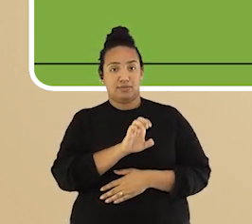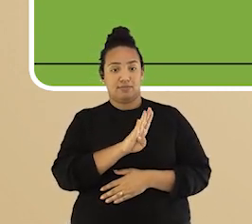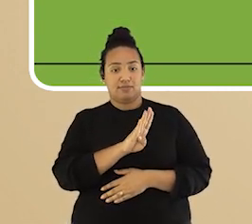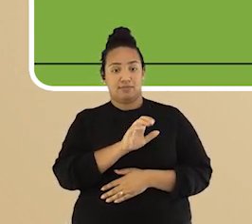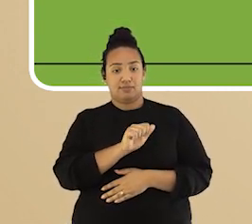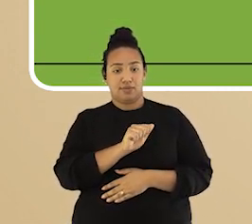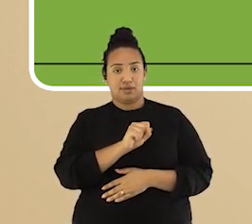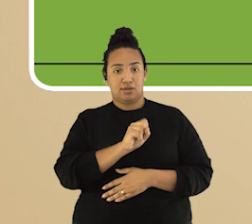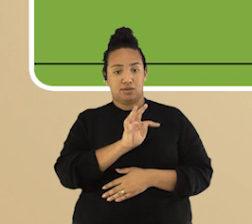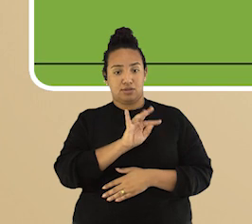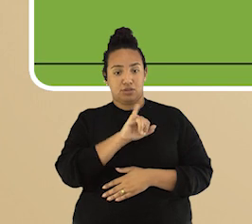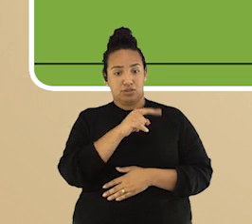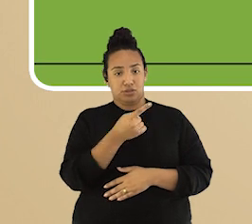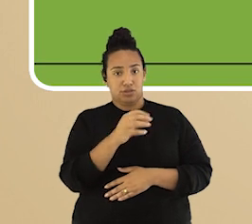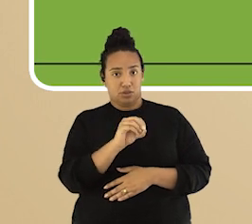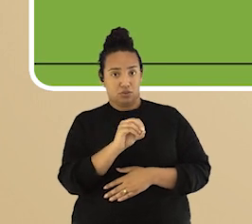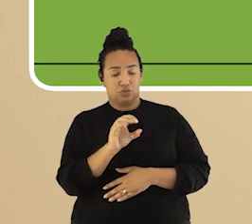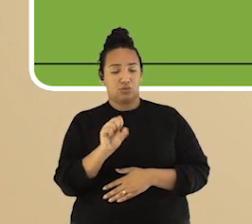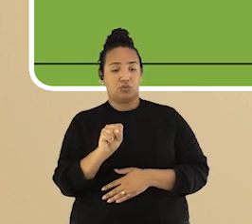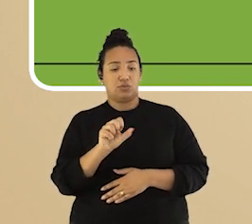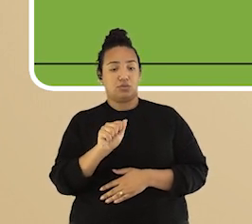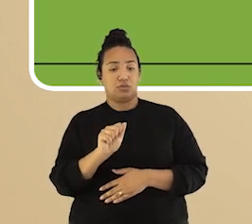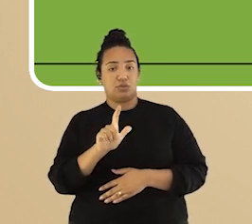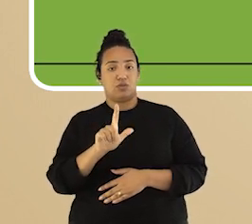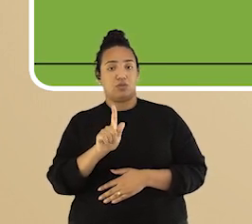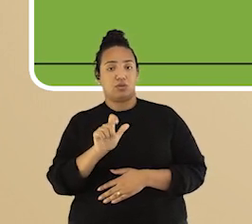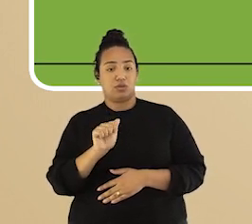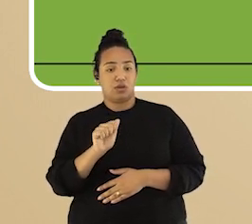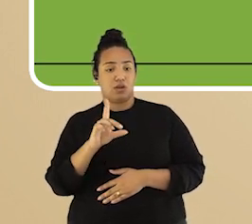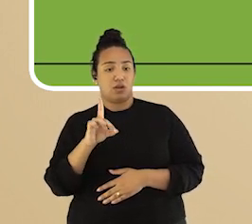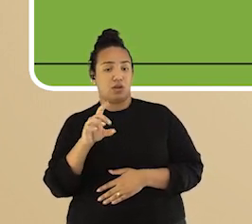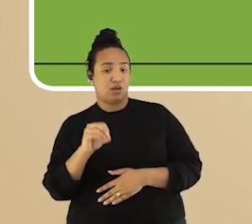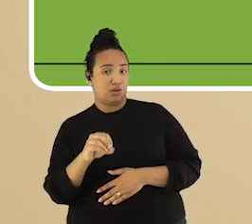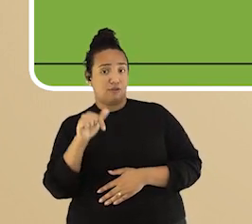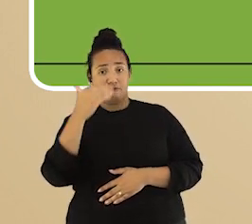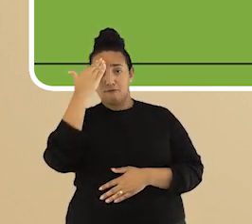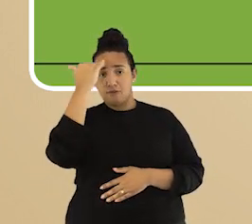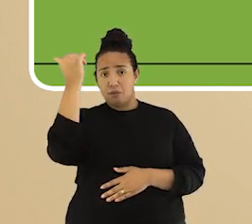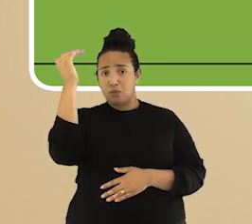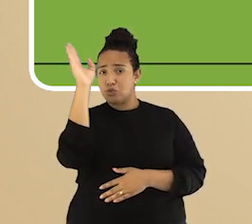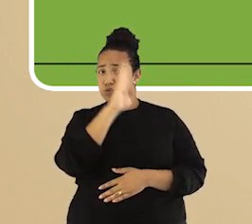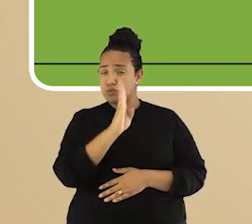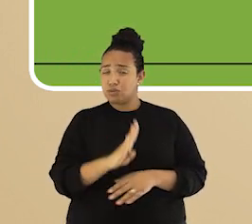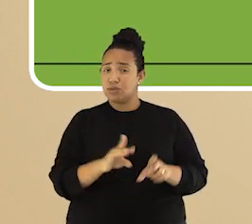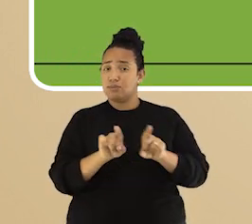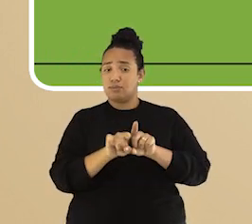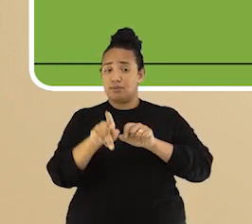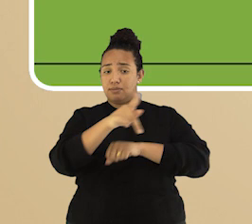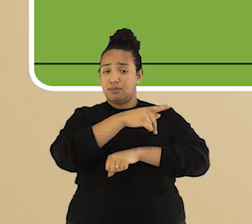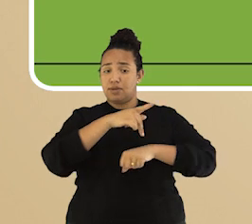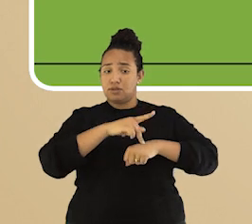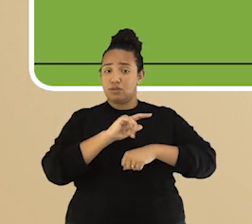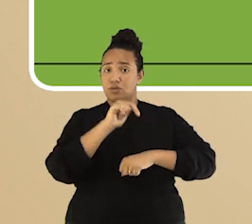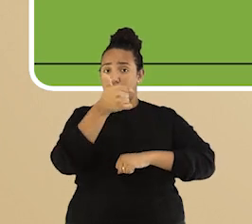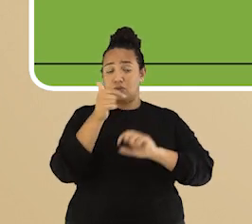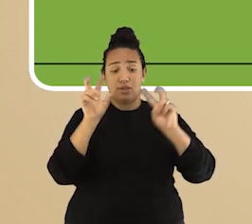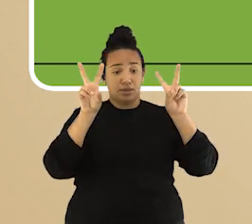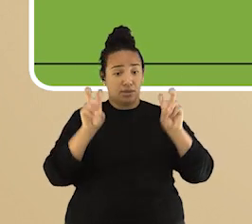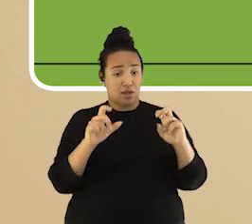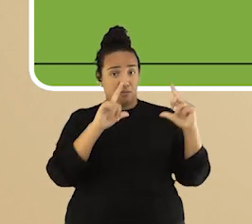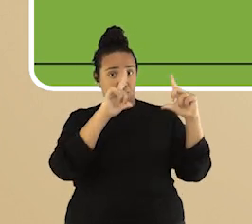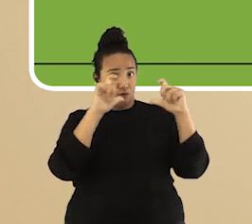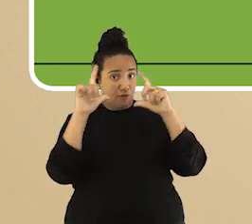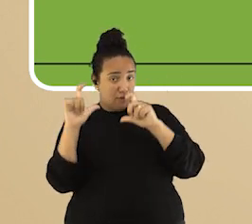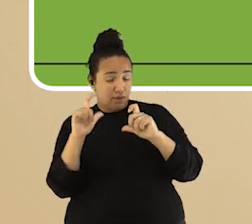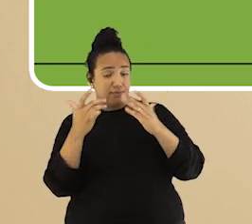é um dos artistas mais conhecidos dentro e fora do Brasil quando o assunto é fotografia. A sua linha de pesquisa